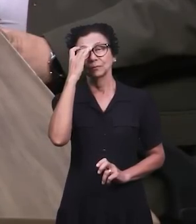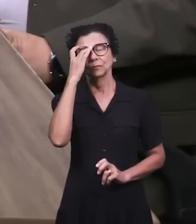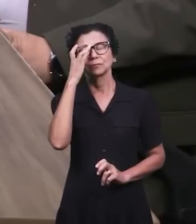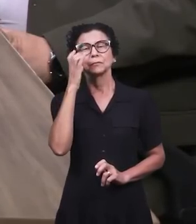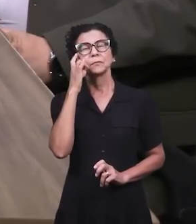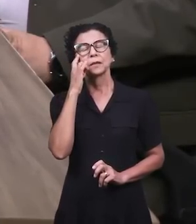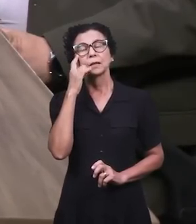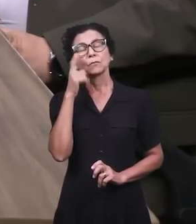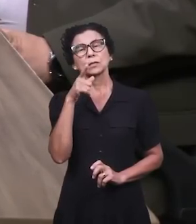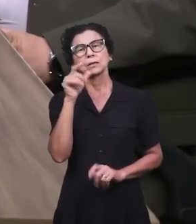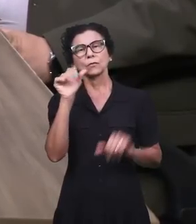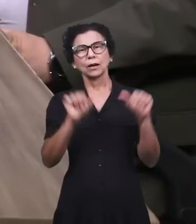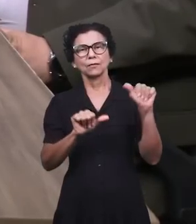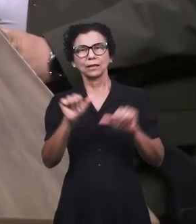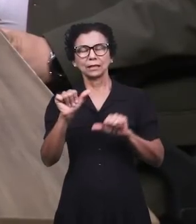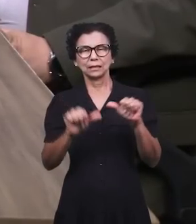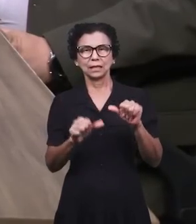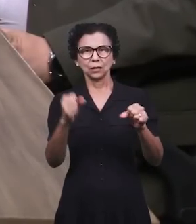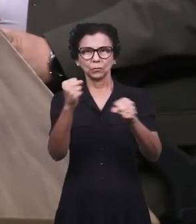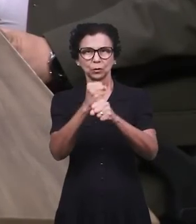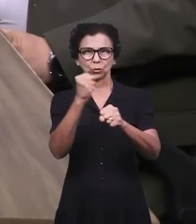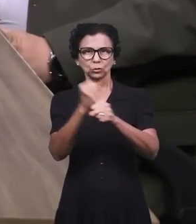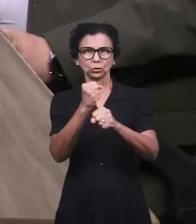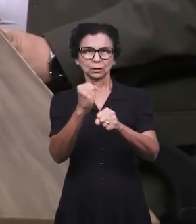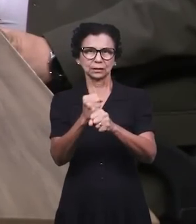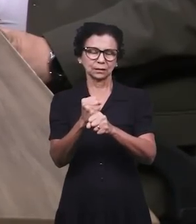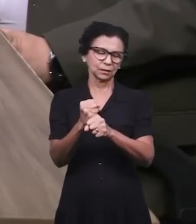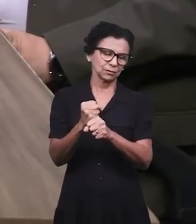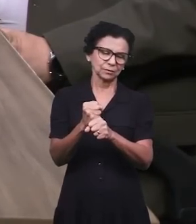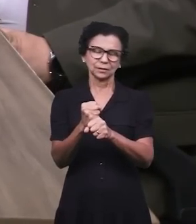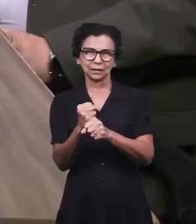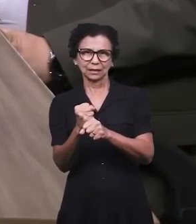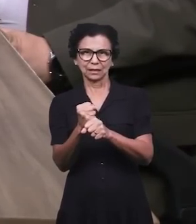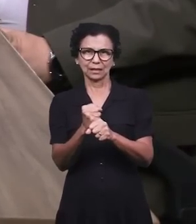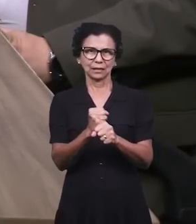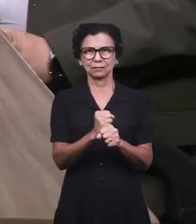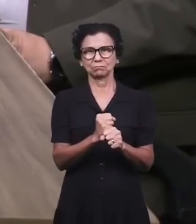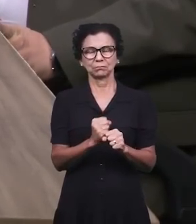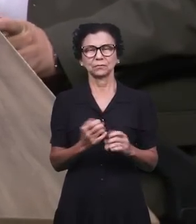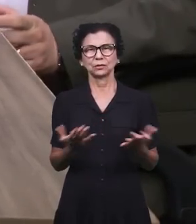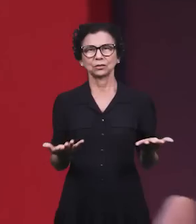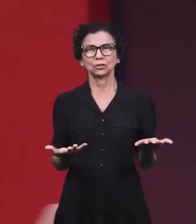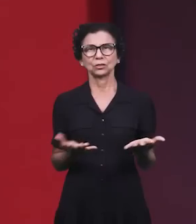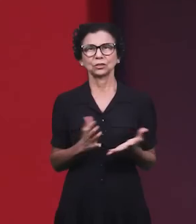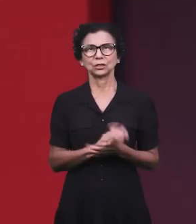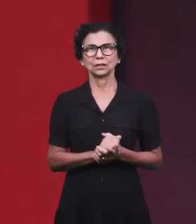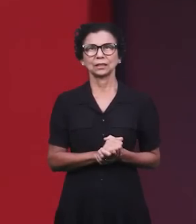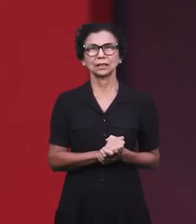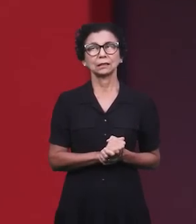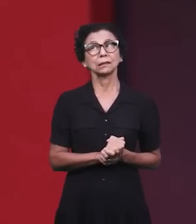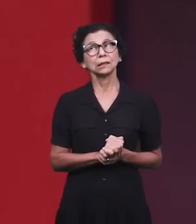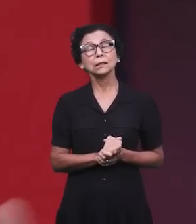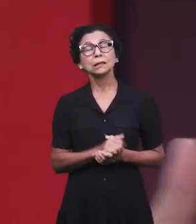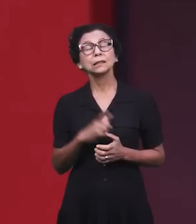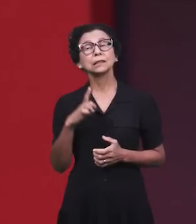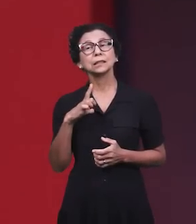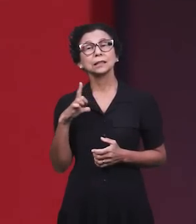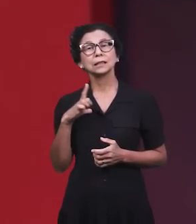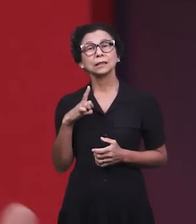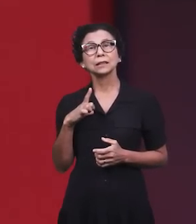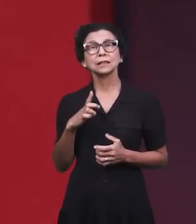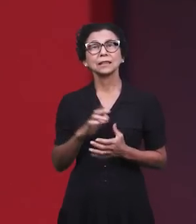construção civil, né, certo, e até a maior batalha hoje, né, dos estudiosos é dizer que é uma indústria, né? Então, a